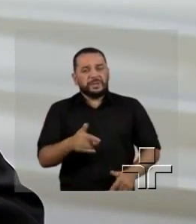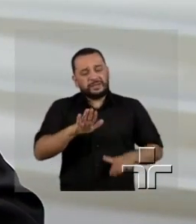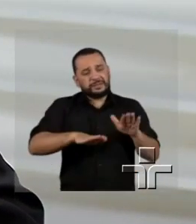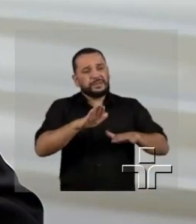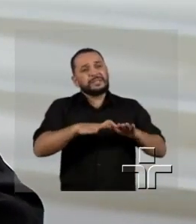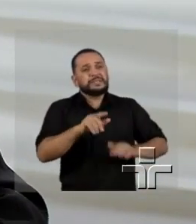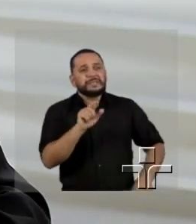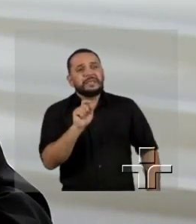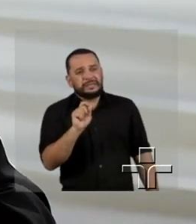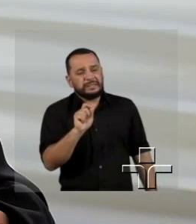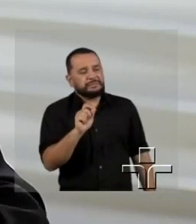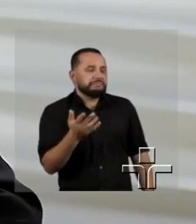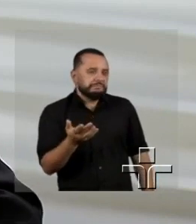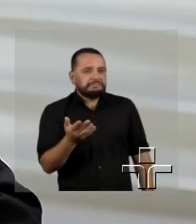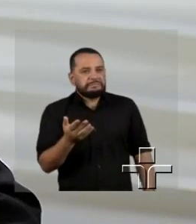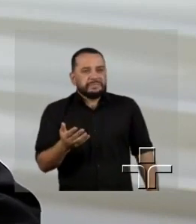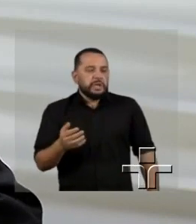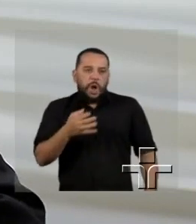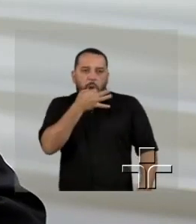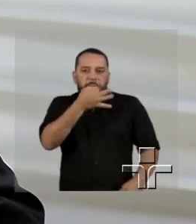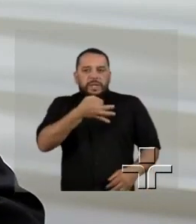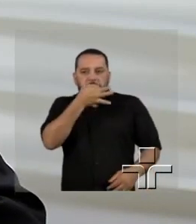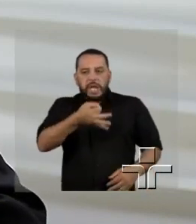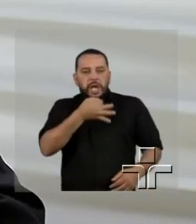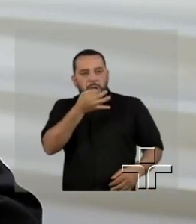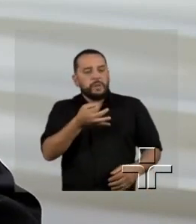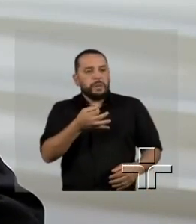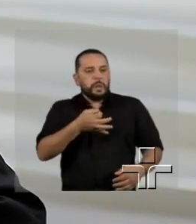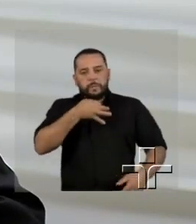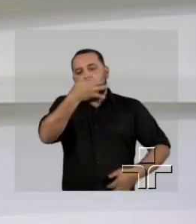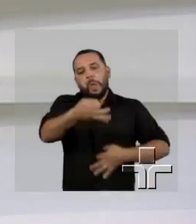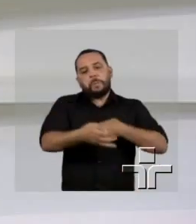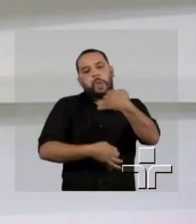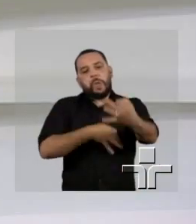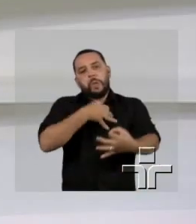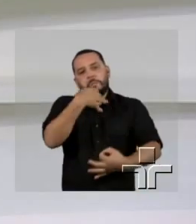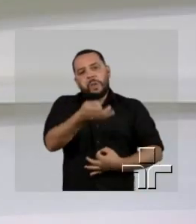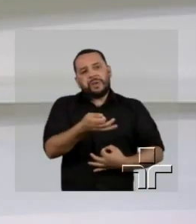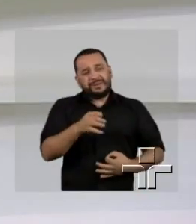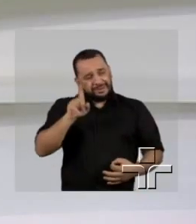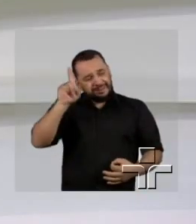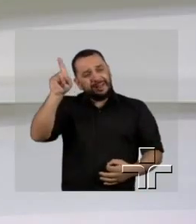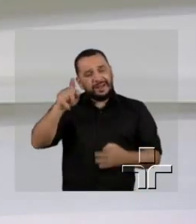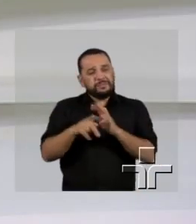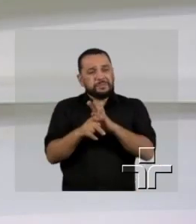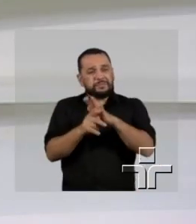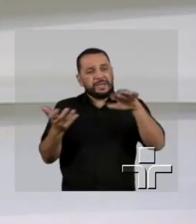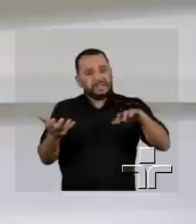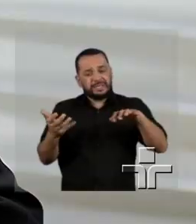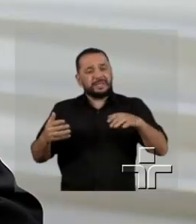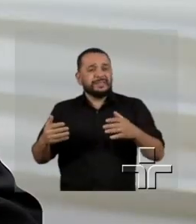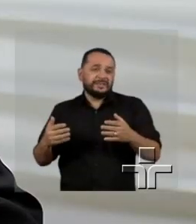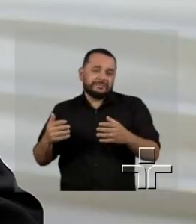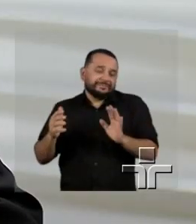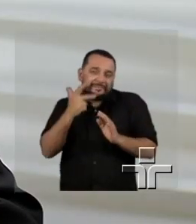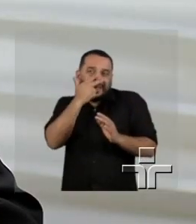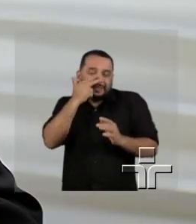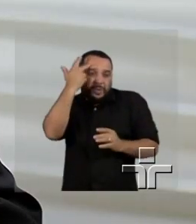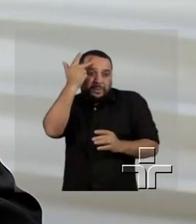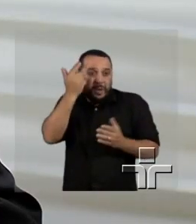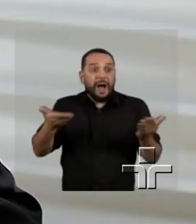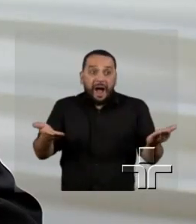que dizia o que pensava para o presidente. O senhor acredita que essa coleção de disparates que o presidente tem